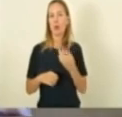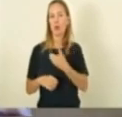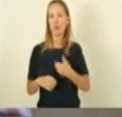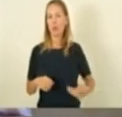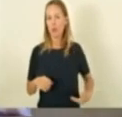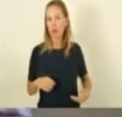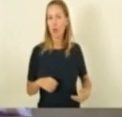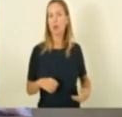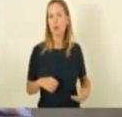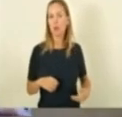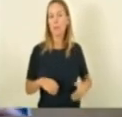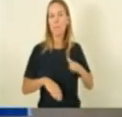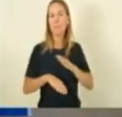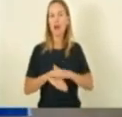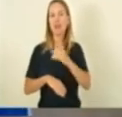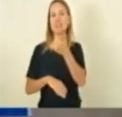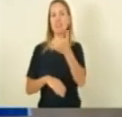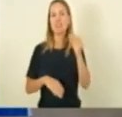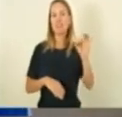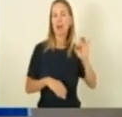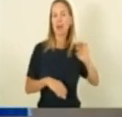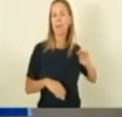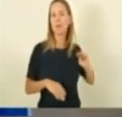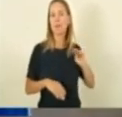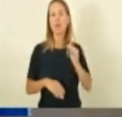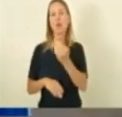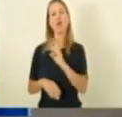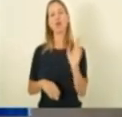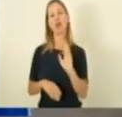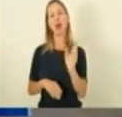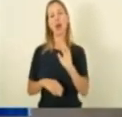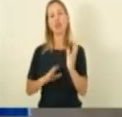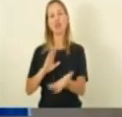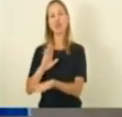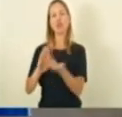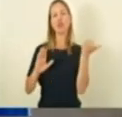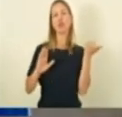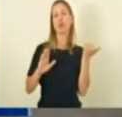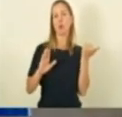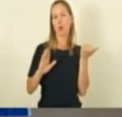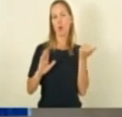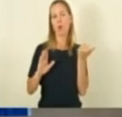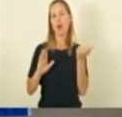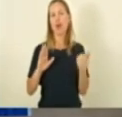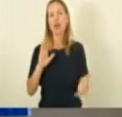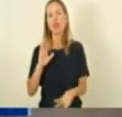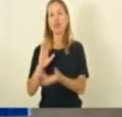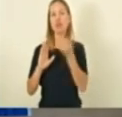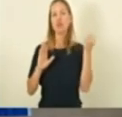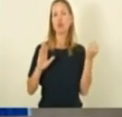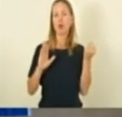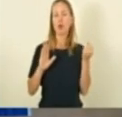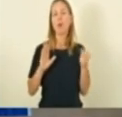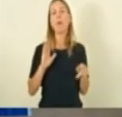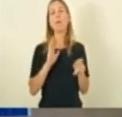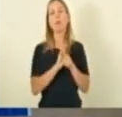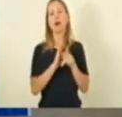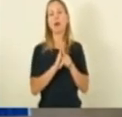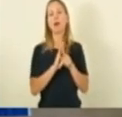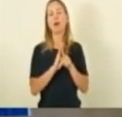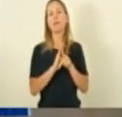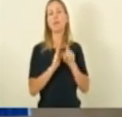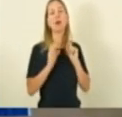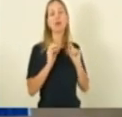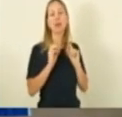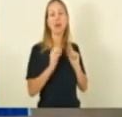reais foram retirados de investimento da educação para fins previdenciários.